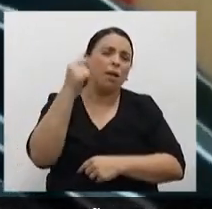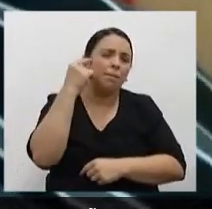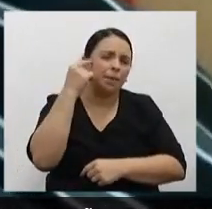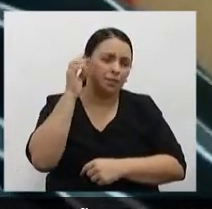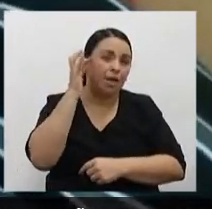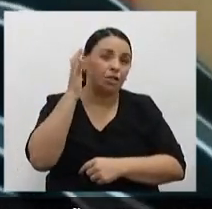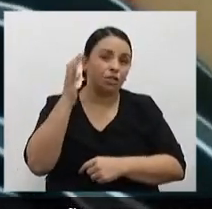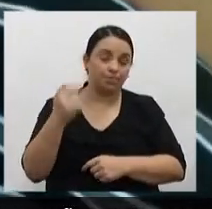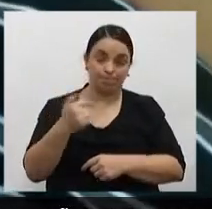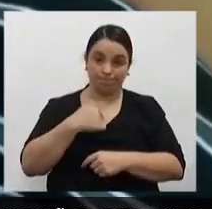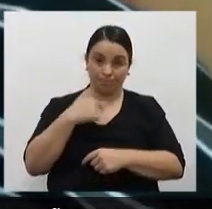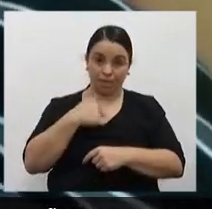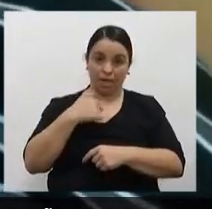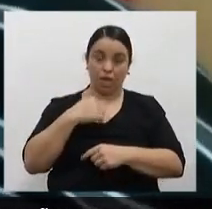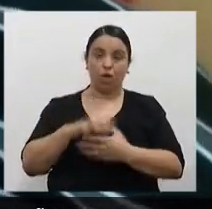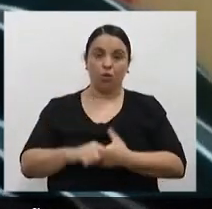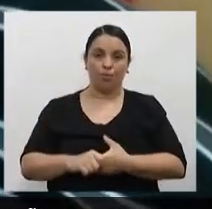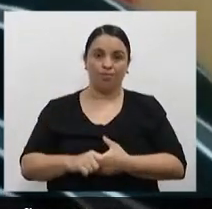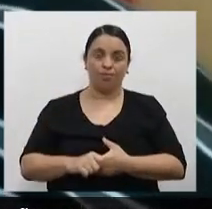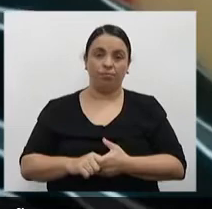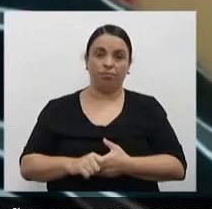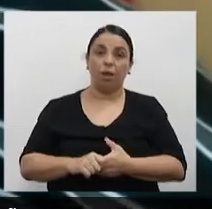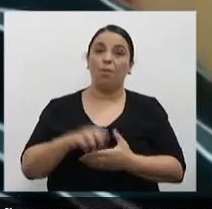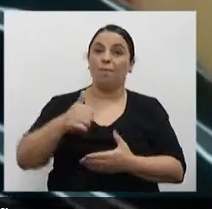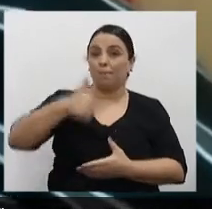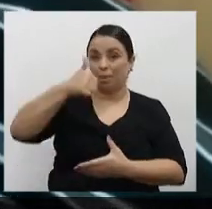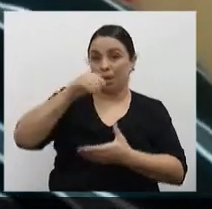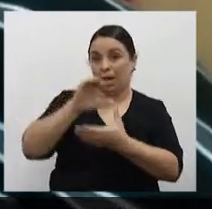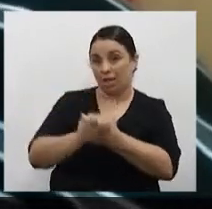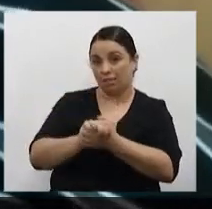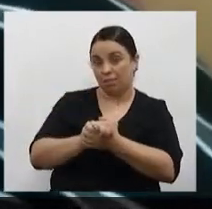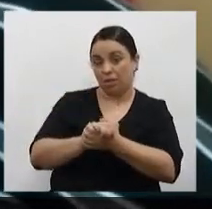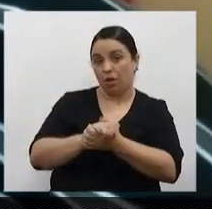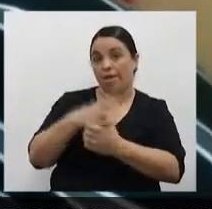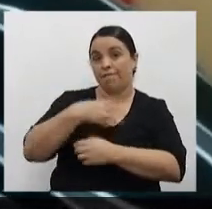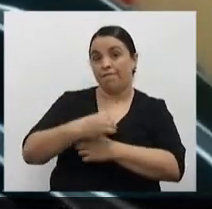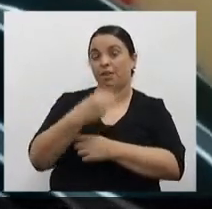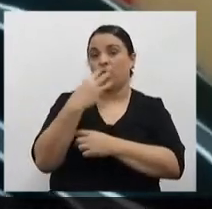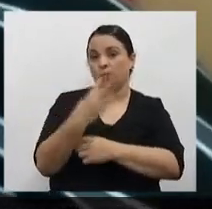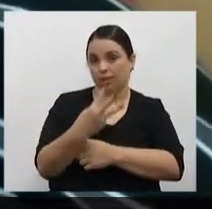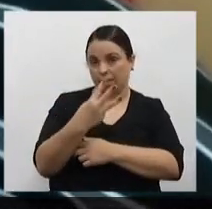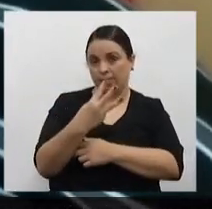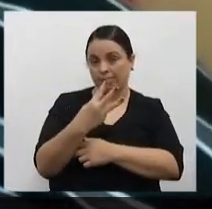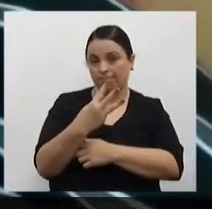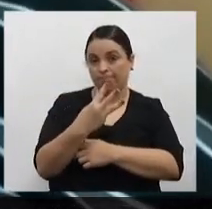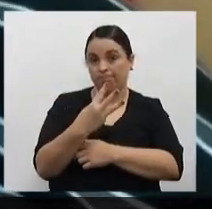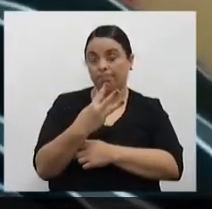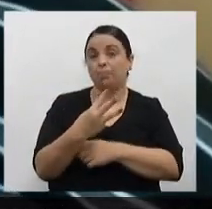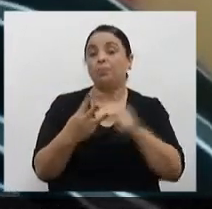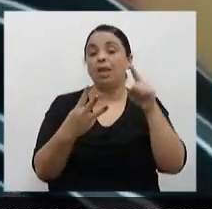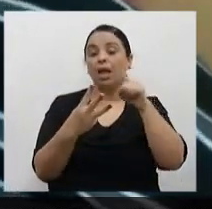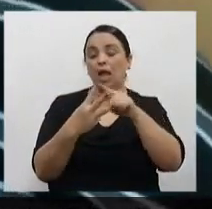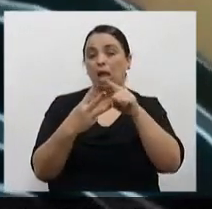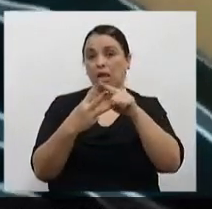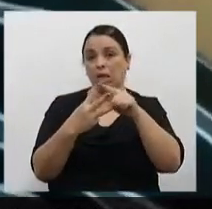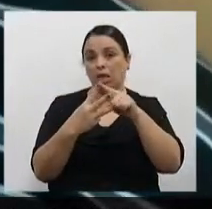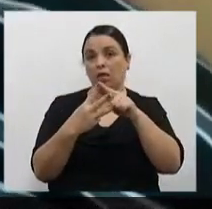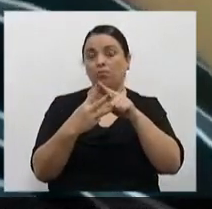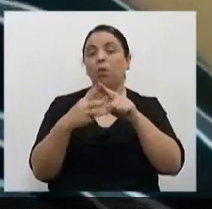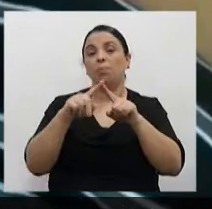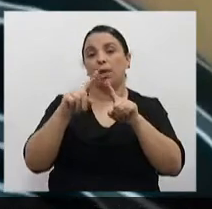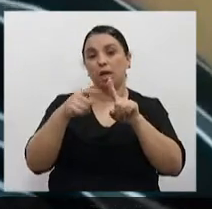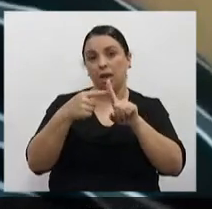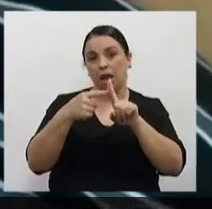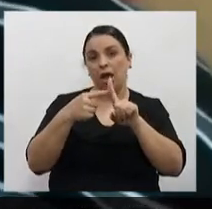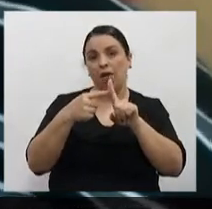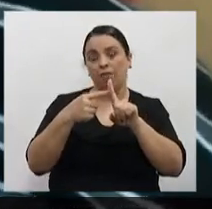eu tenho 3 filhos no primeiro casamento. Quando eu estava esperando o segundo filho, veio 2, eu